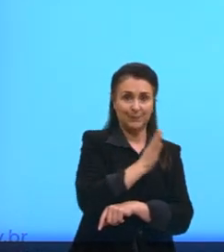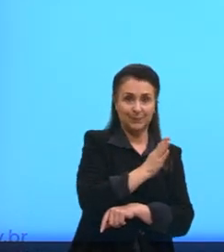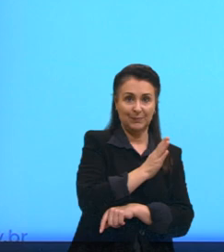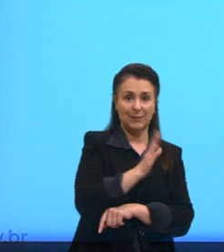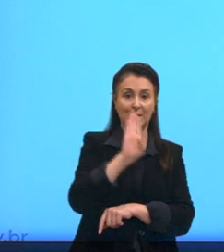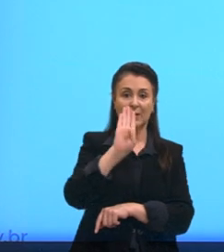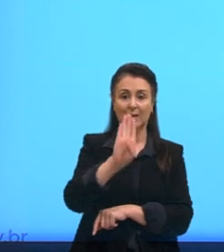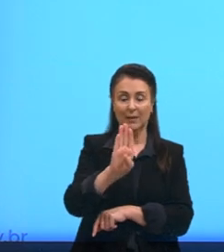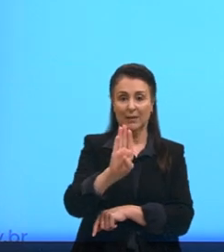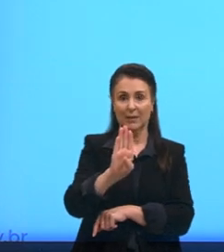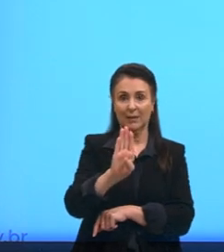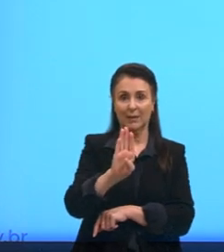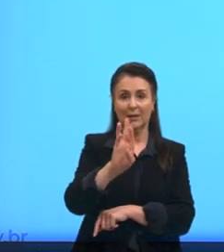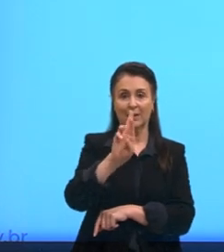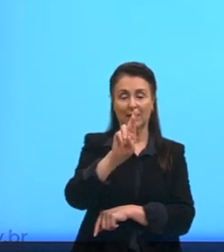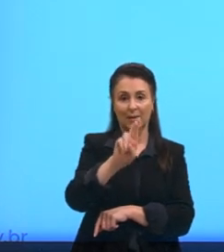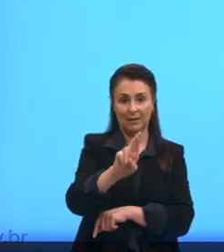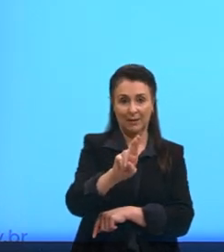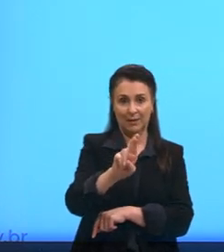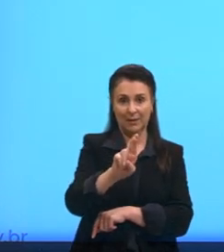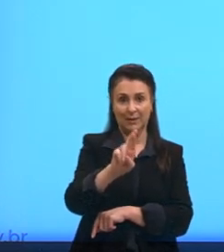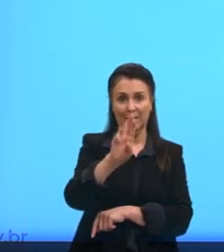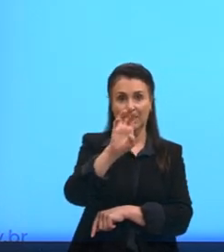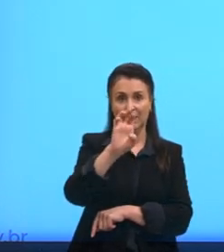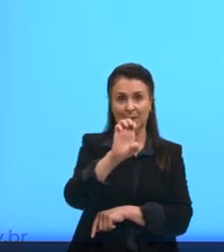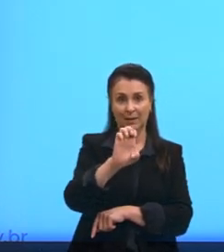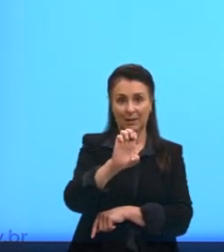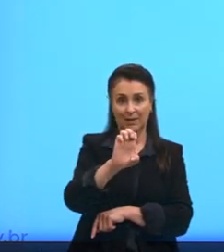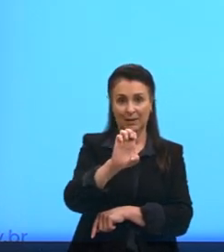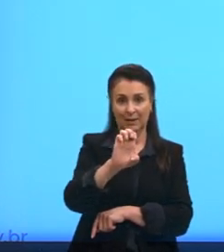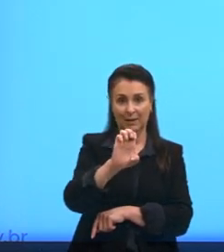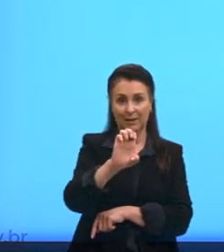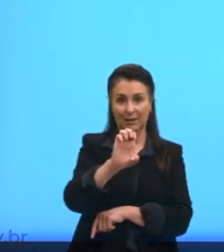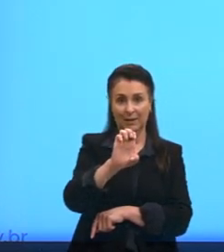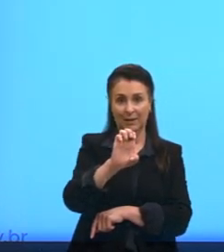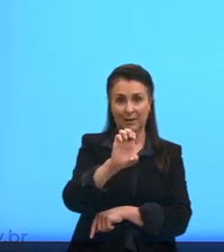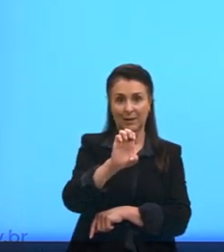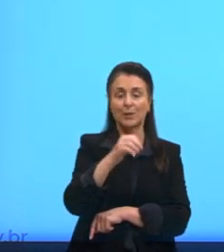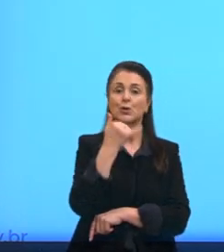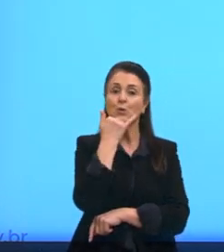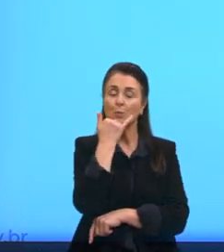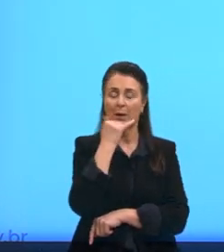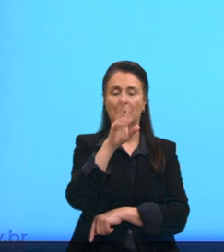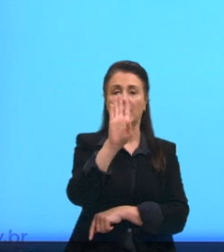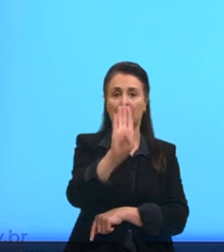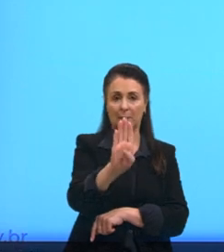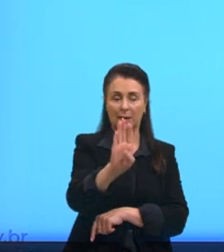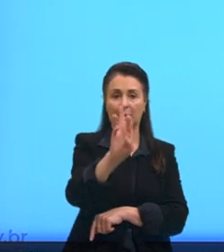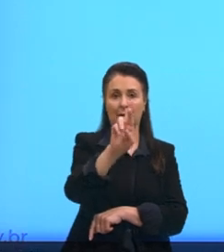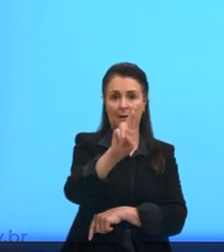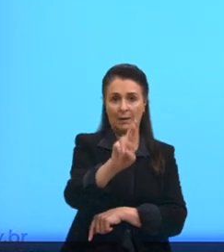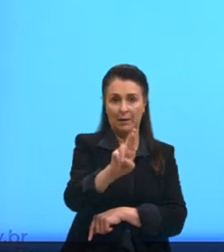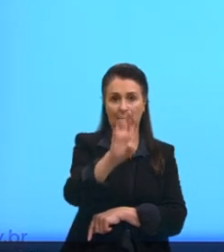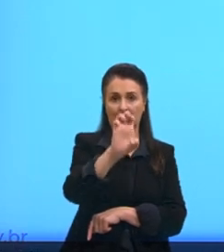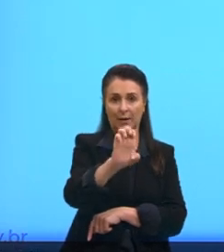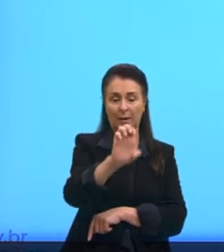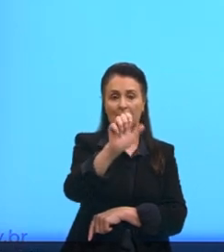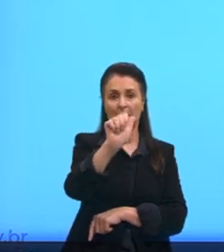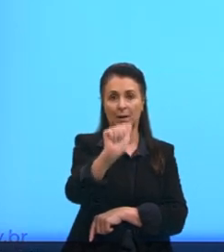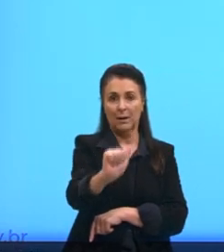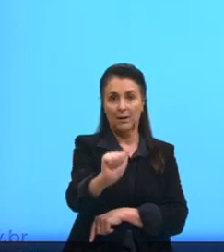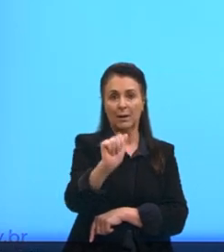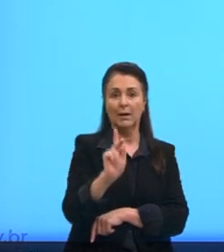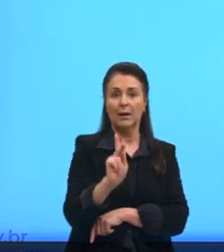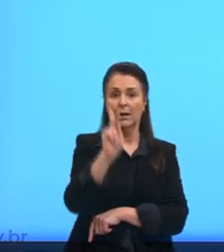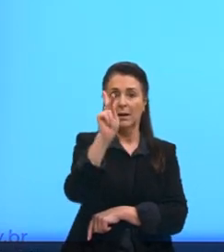o Break b e BR esculpe e a